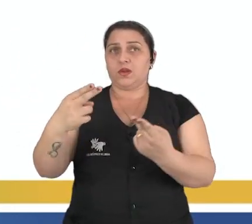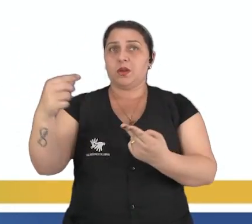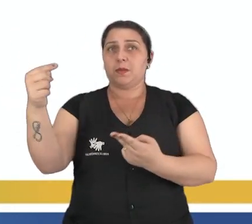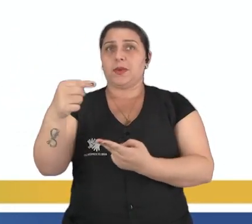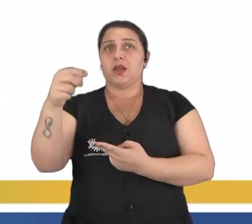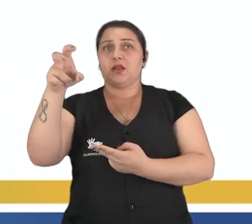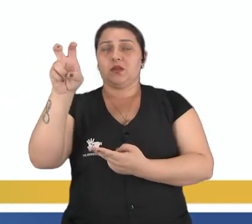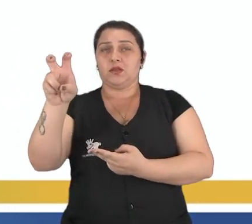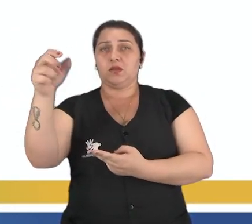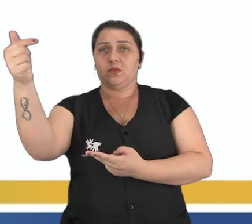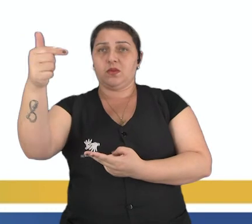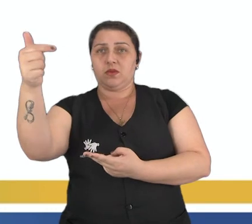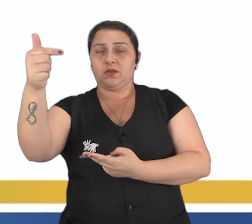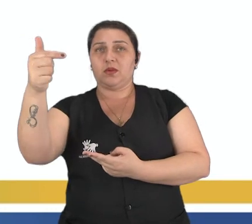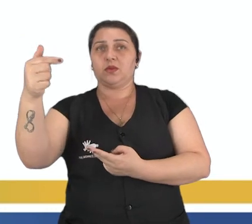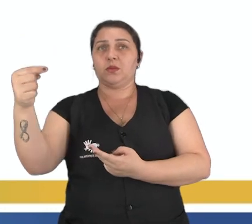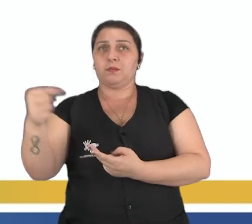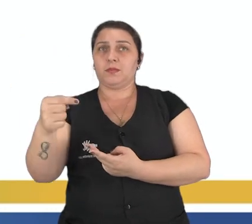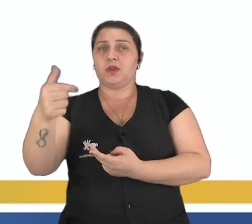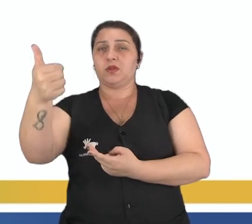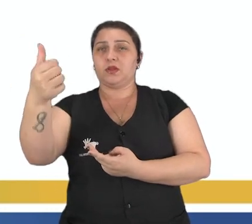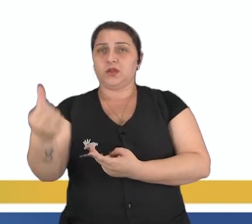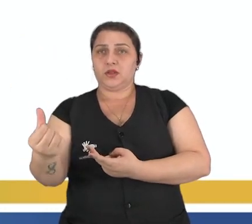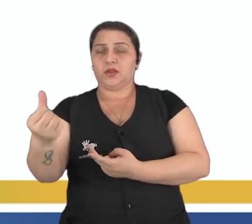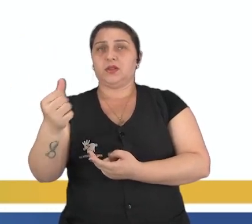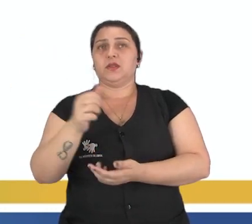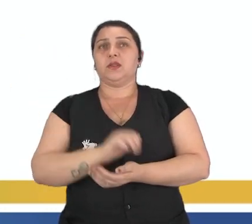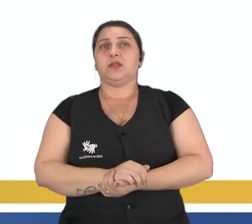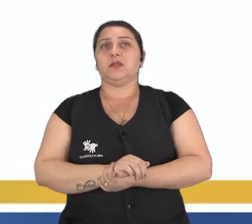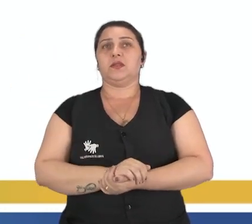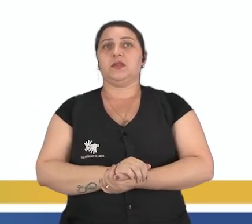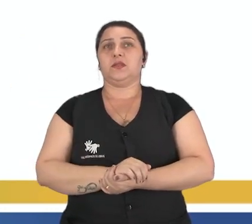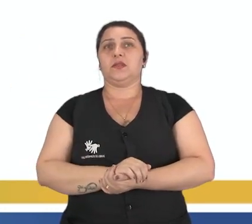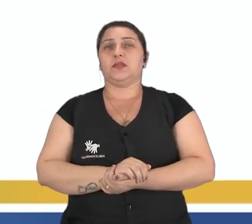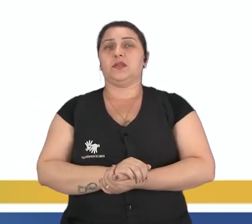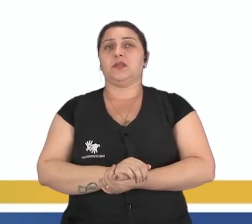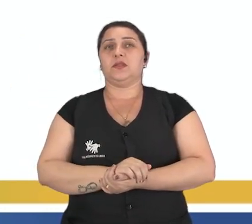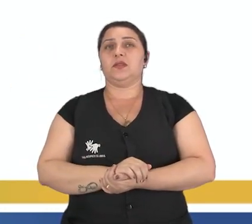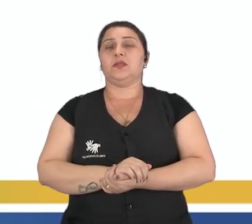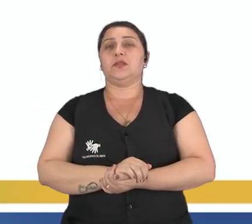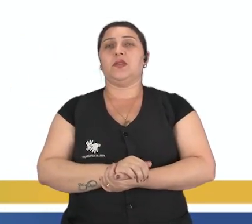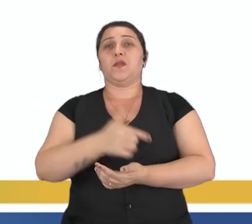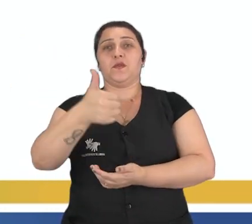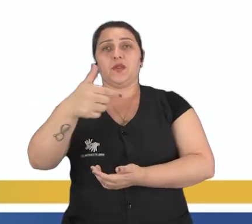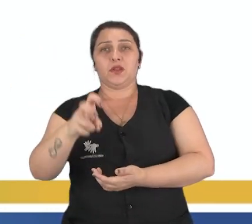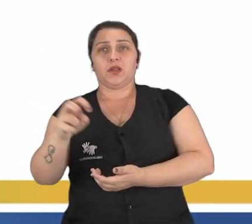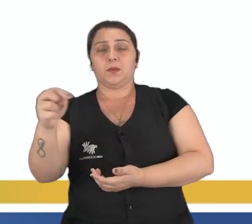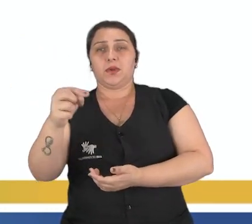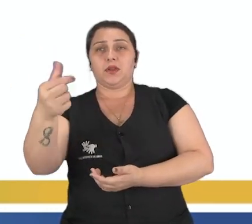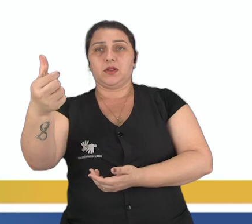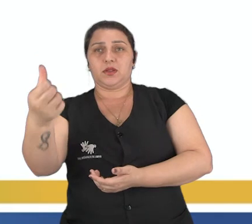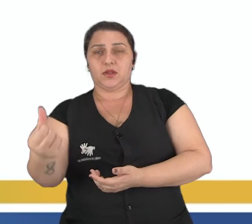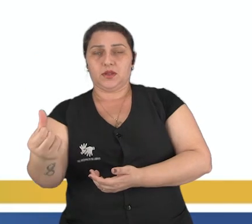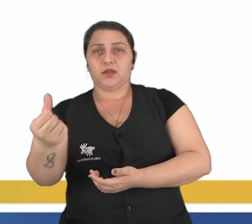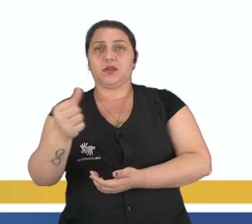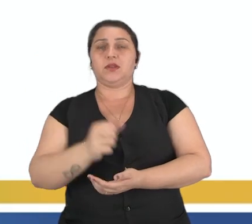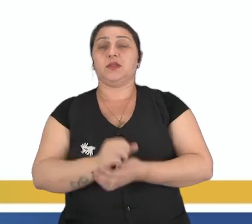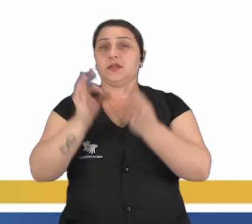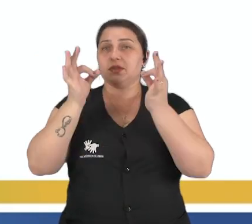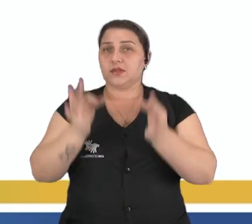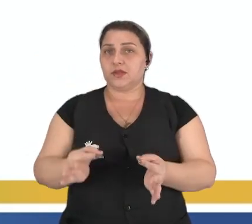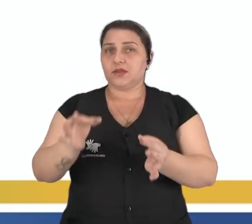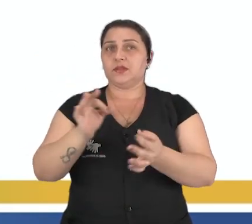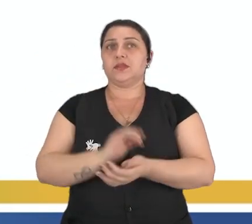menos 5² menos 16. Então, fica x² igual a 25 menos 16,